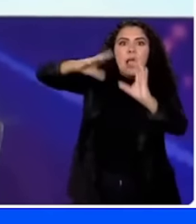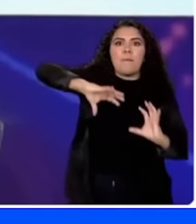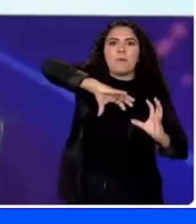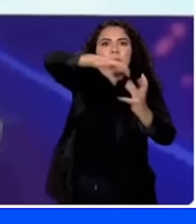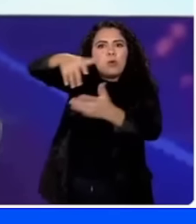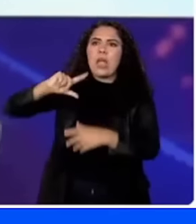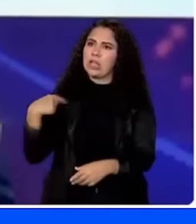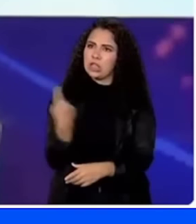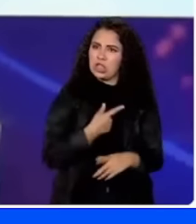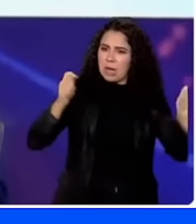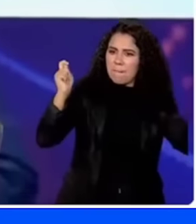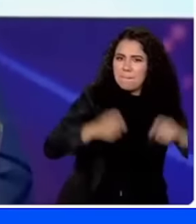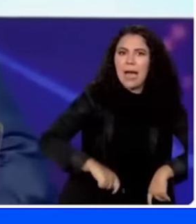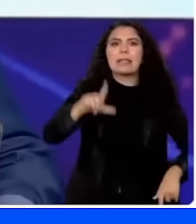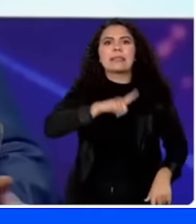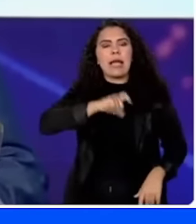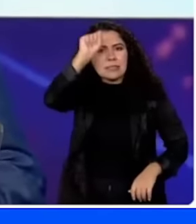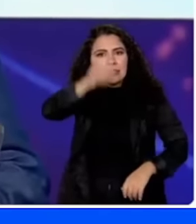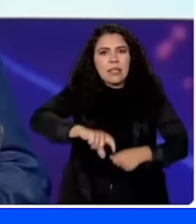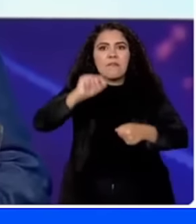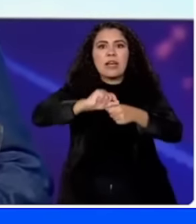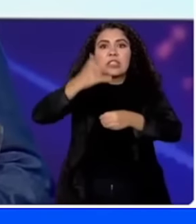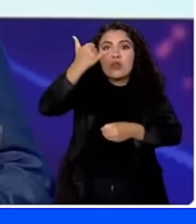produzir um diesel limpo.